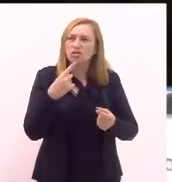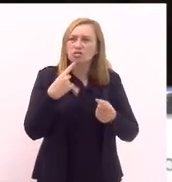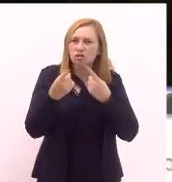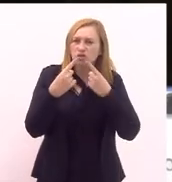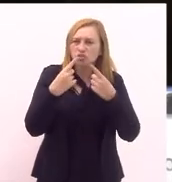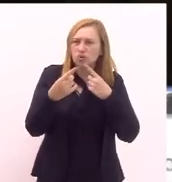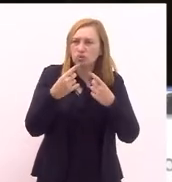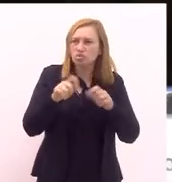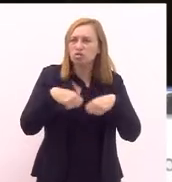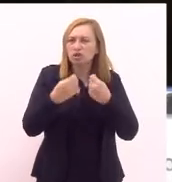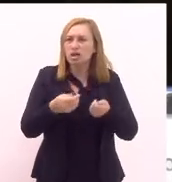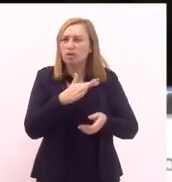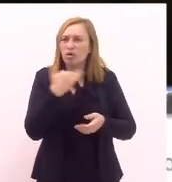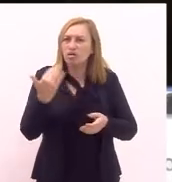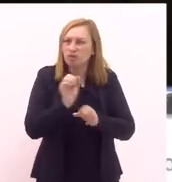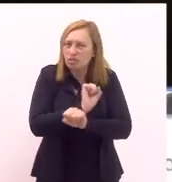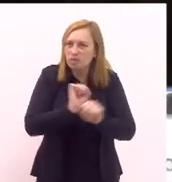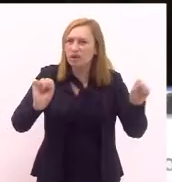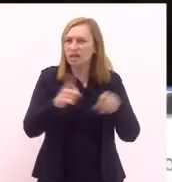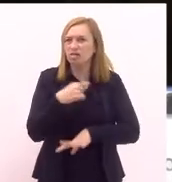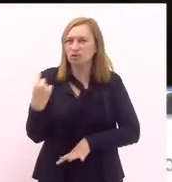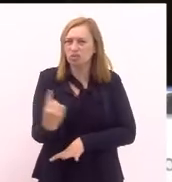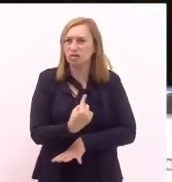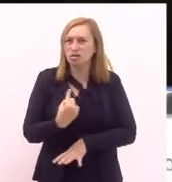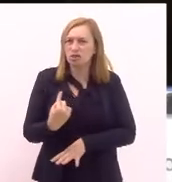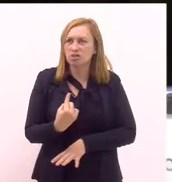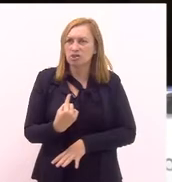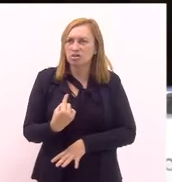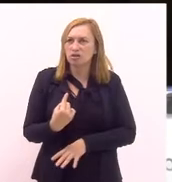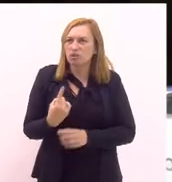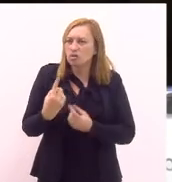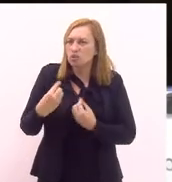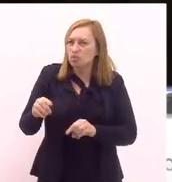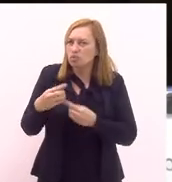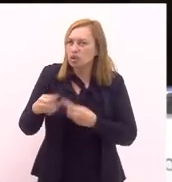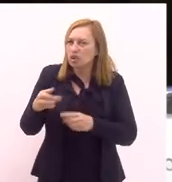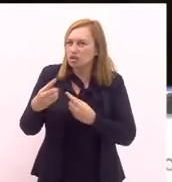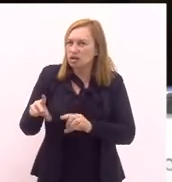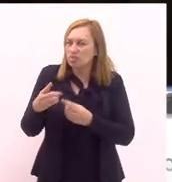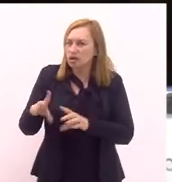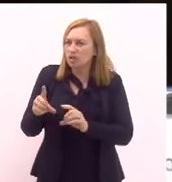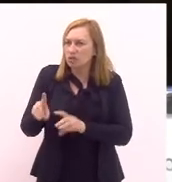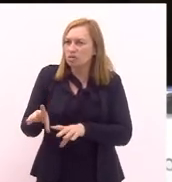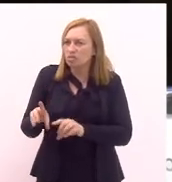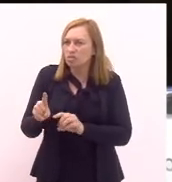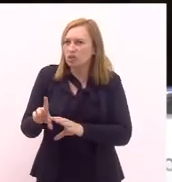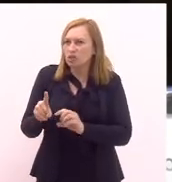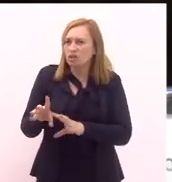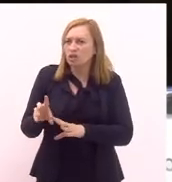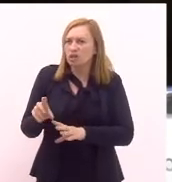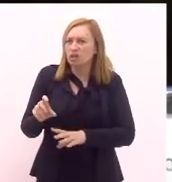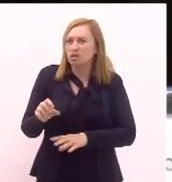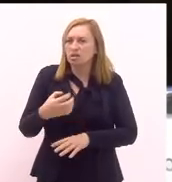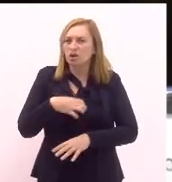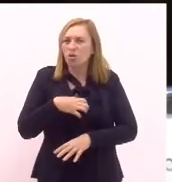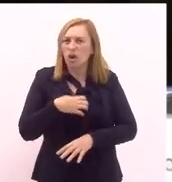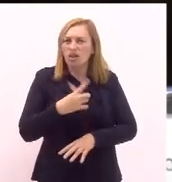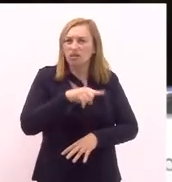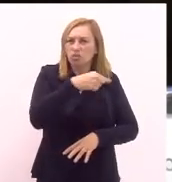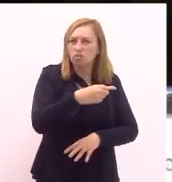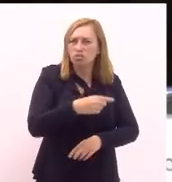eu queria que nós vamos libertá-los de um do treinamento terrível que existe que é odeia o